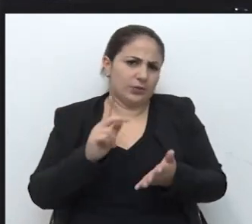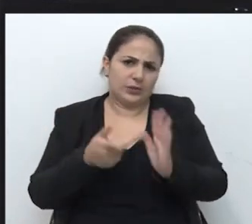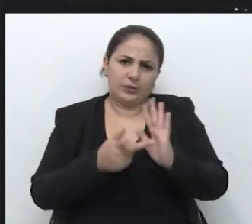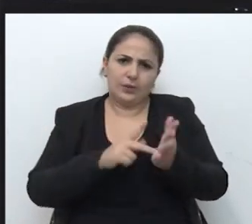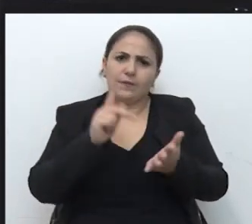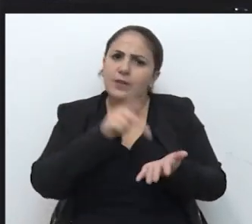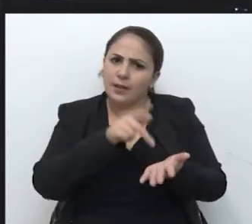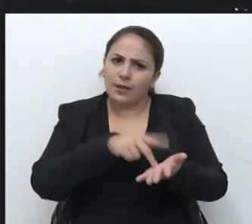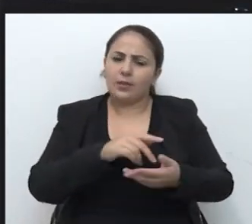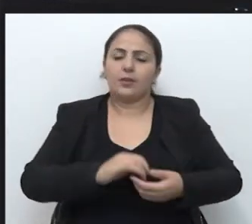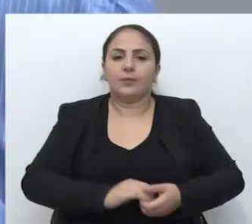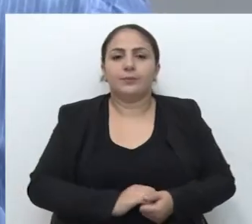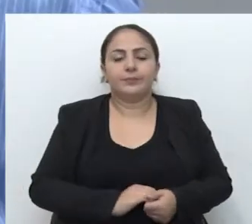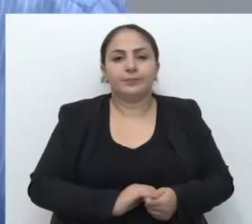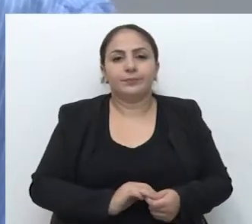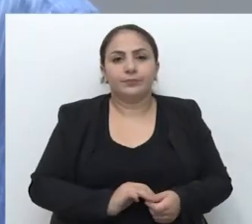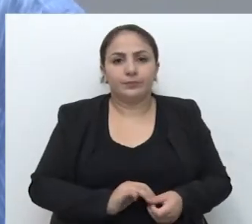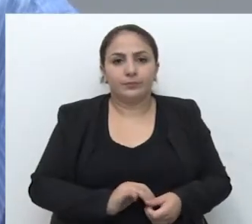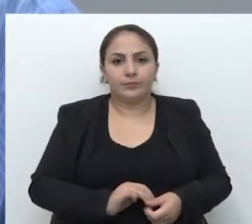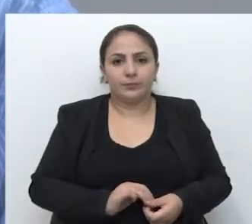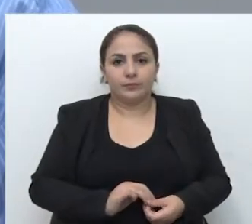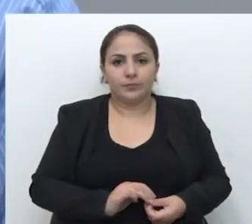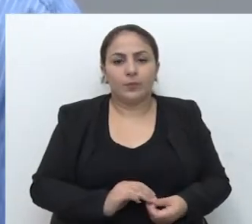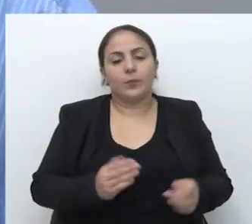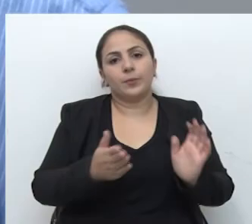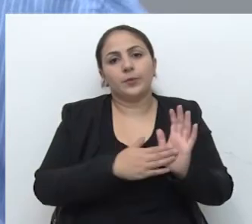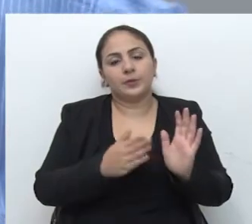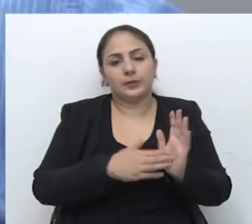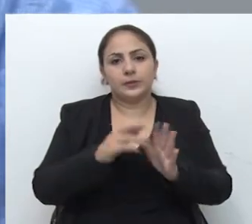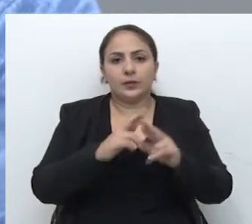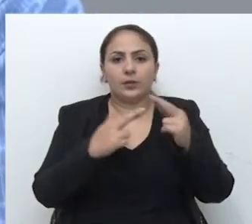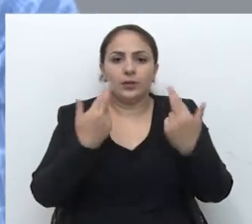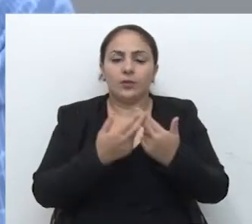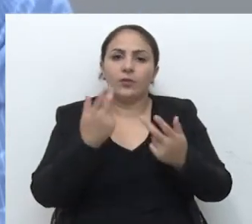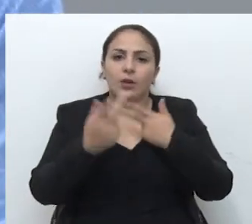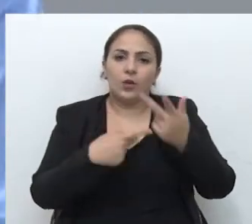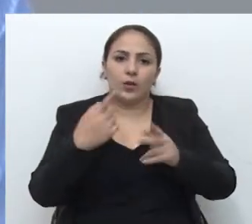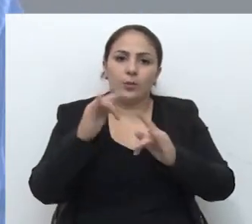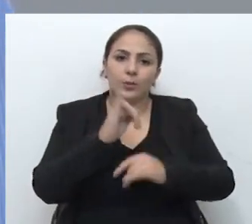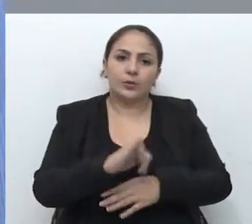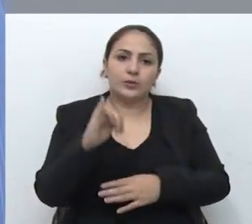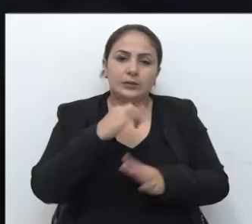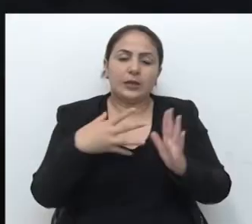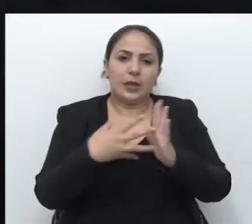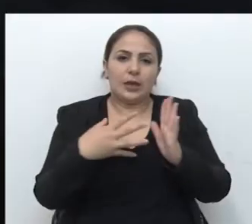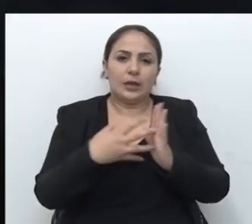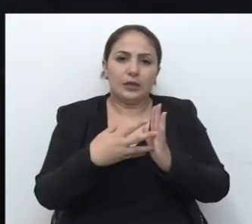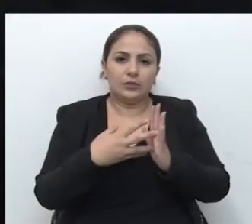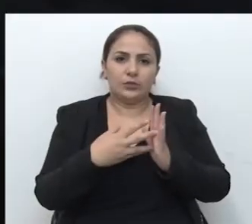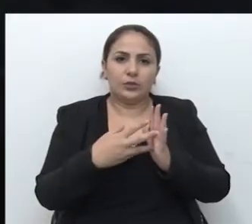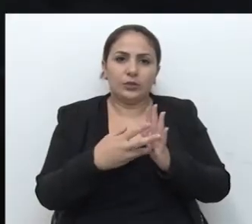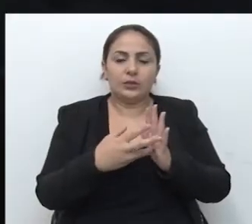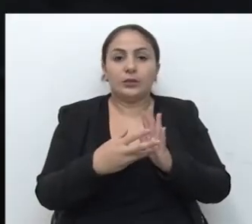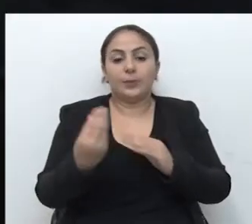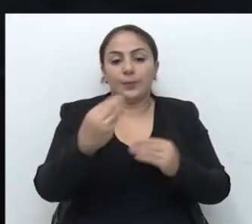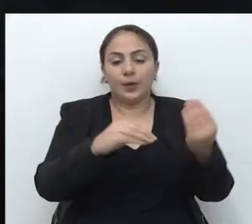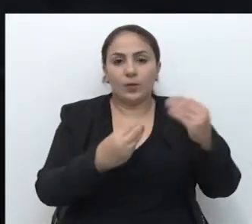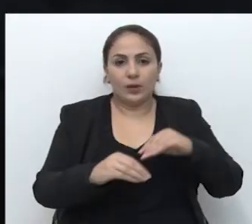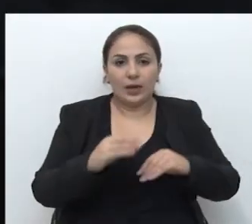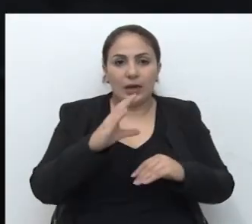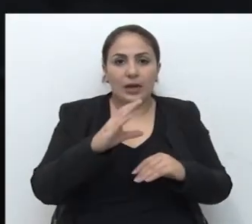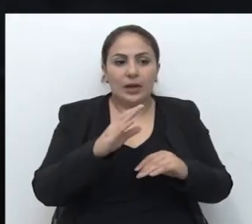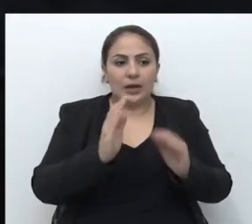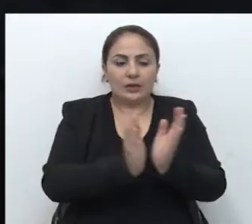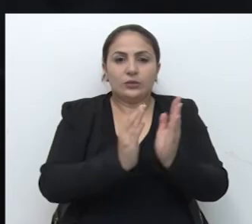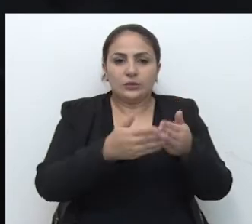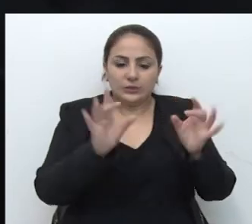às vezes, de uma violência contra o idoso. E o proponente da reunião destacou a importância da rede e da instalação de